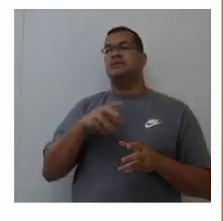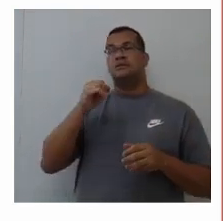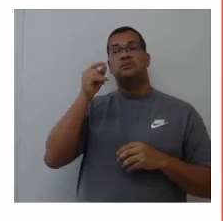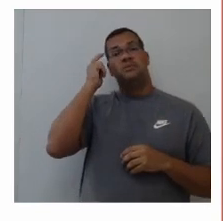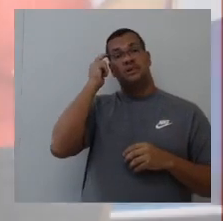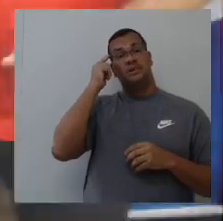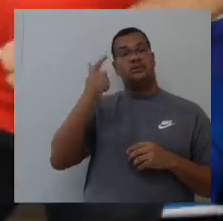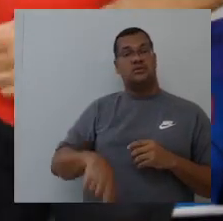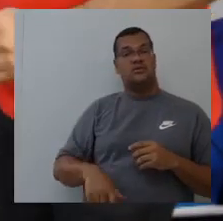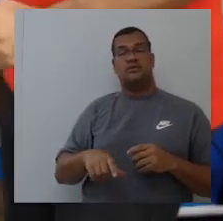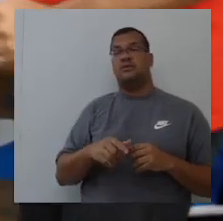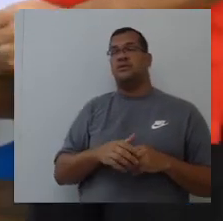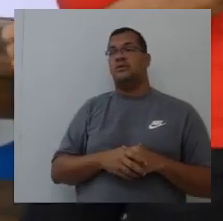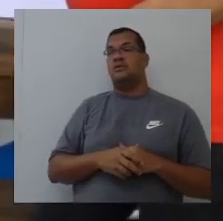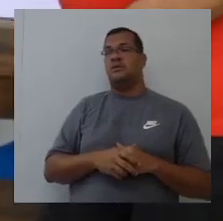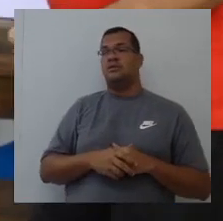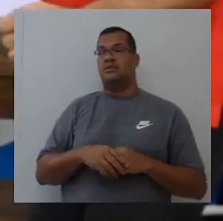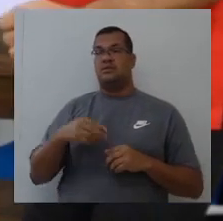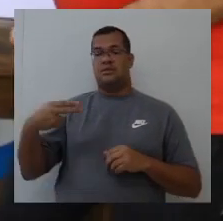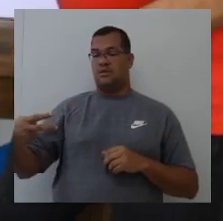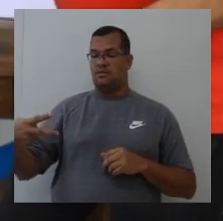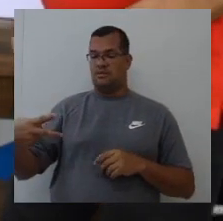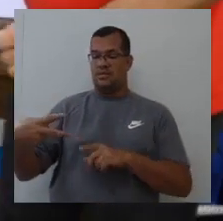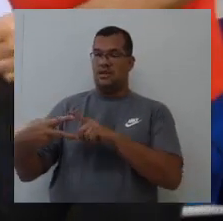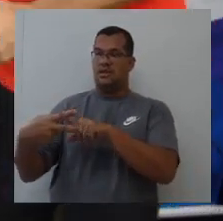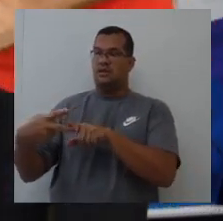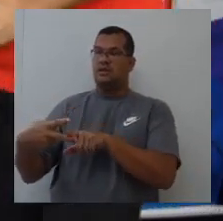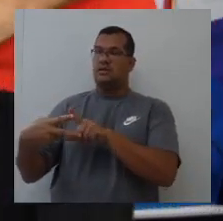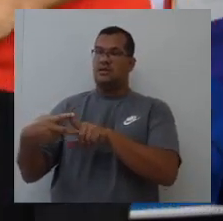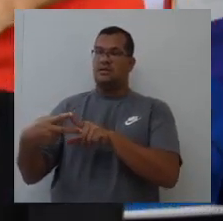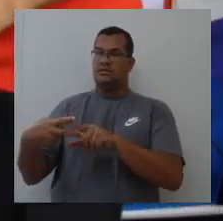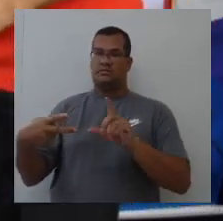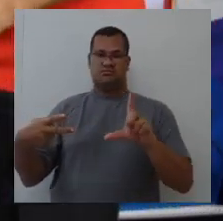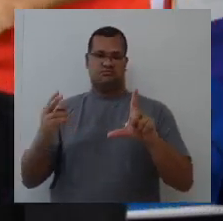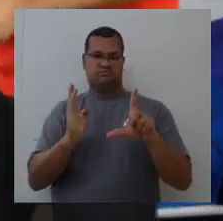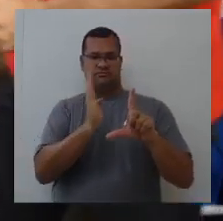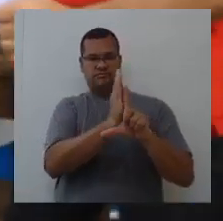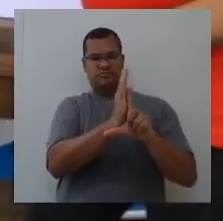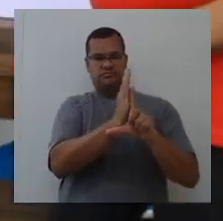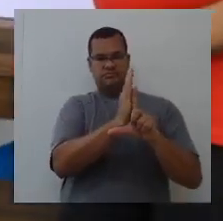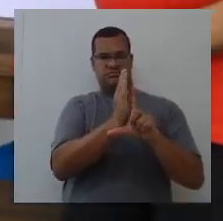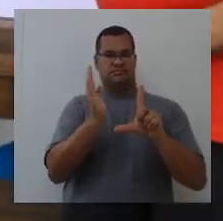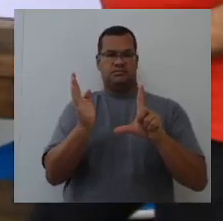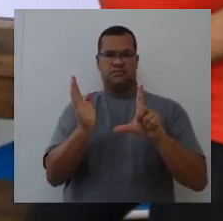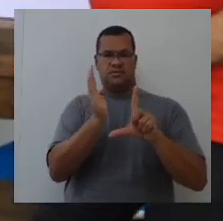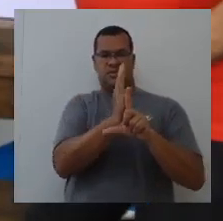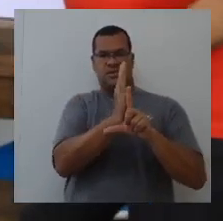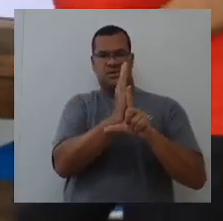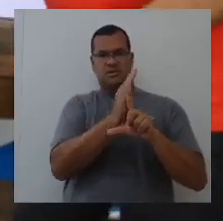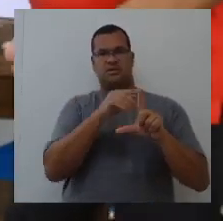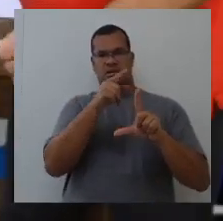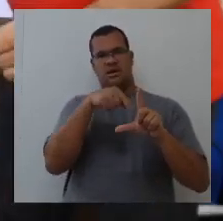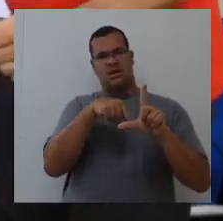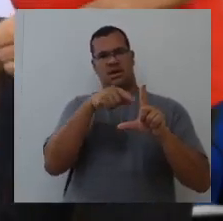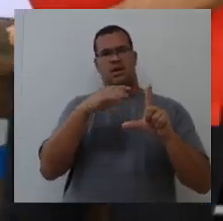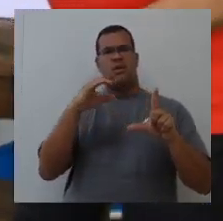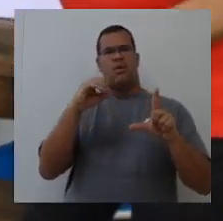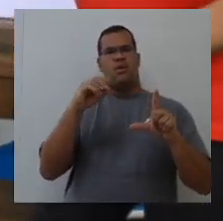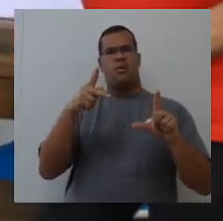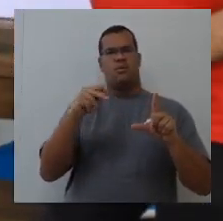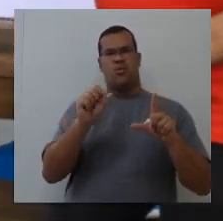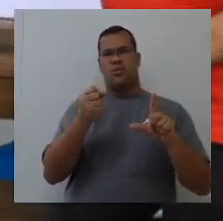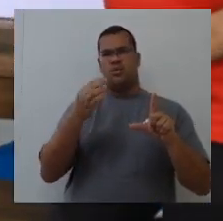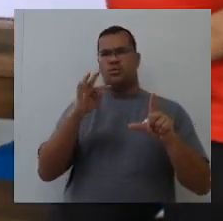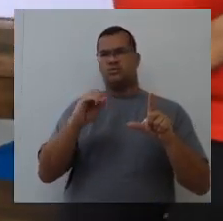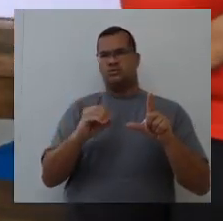novo no ângulo B, olha para mim. O ângulo B, de frente para ele eu tenho um cateto, que é o cateto oposto. E formando o ângulo, tem um cateto